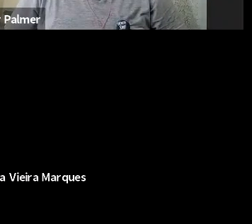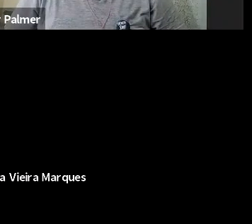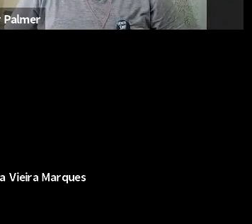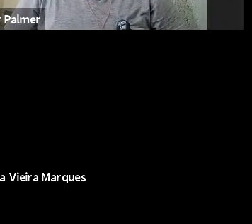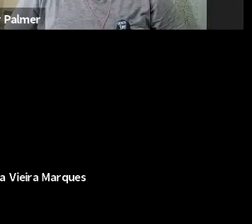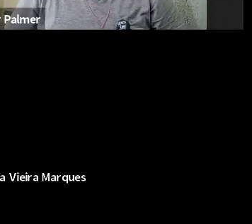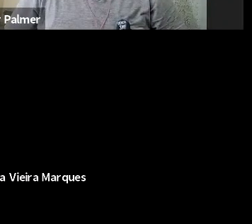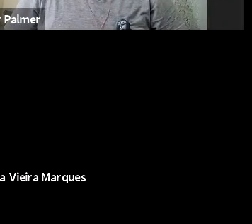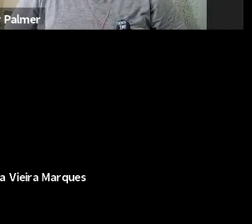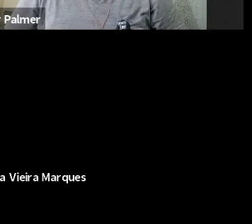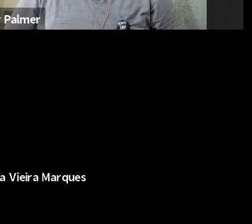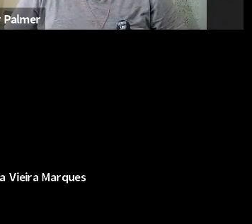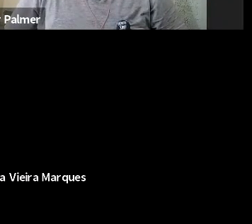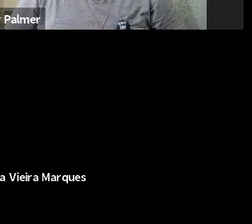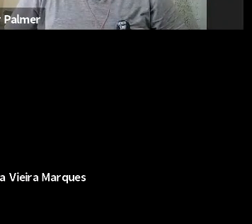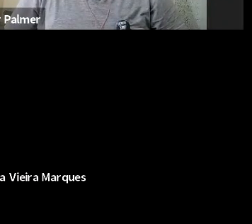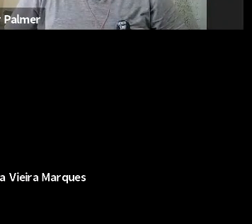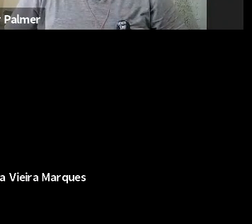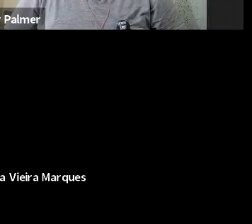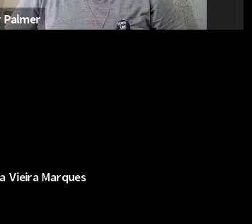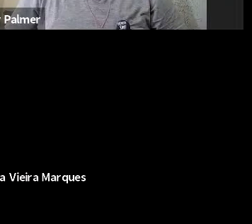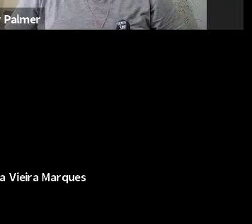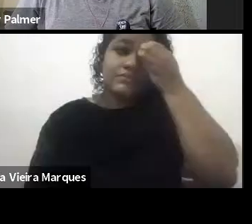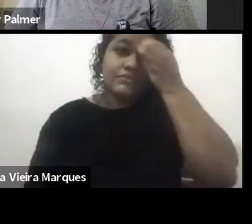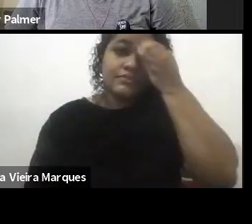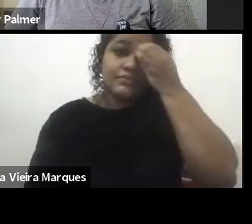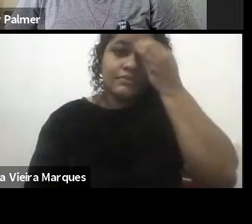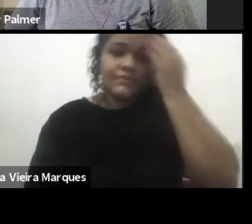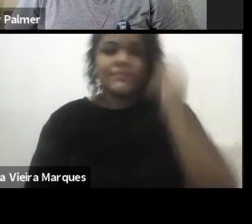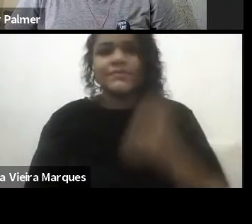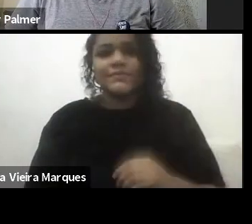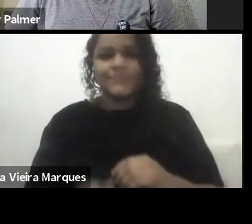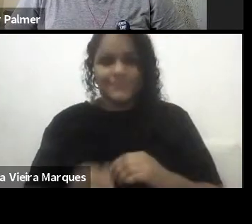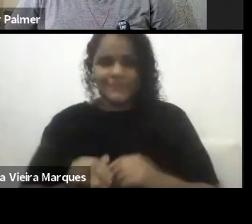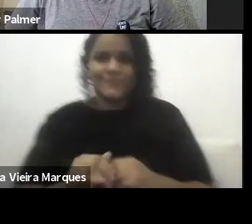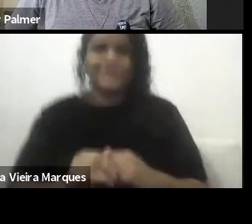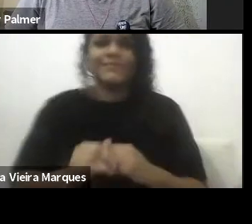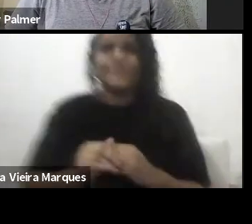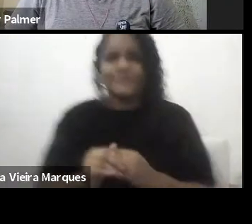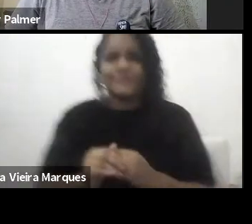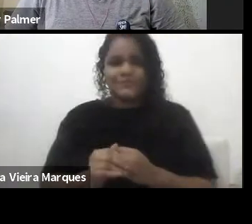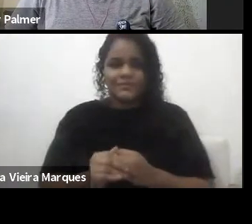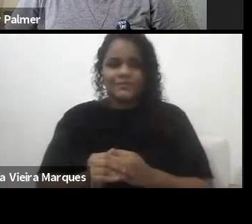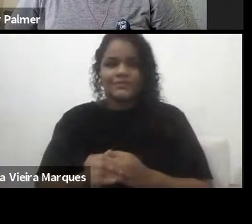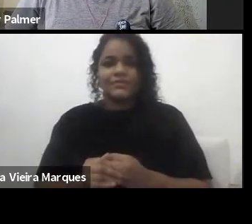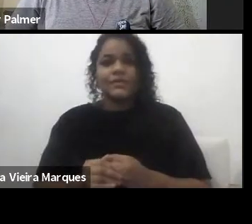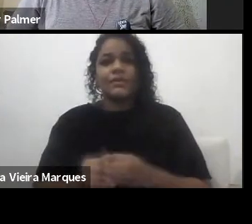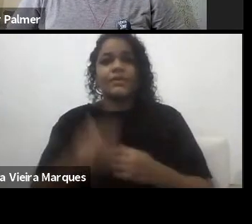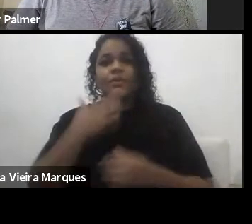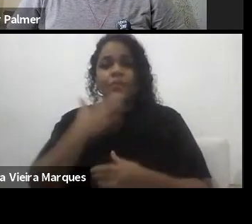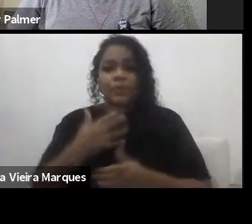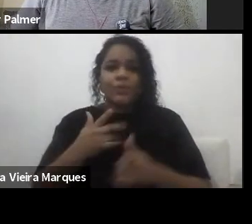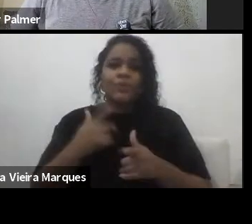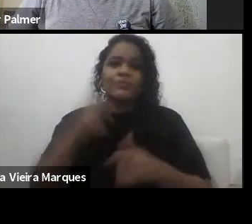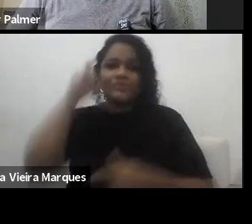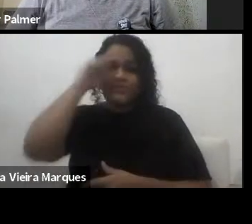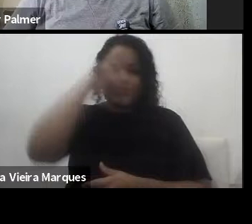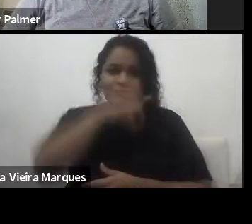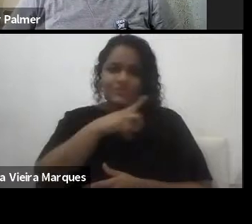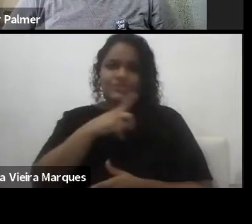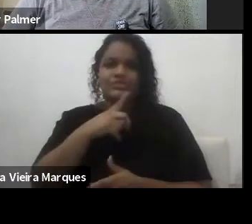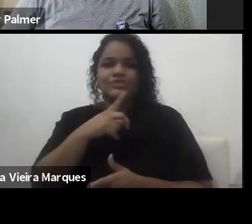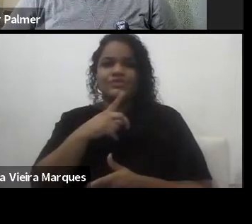o que é o problema de ser professor público na atualidade, mas vamos pensar também que os nossos